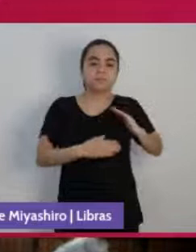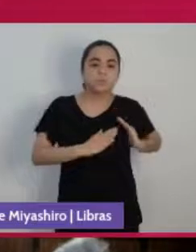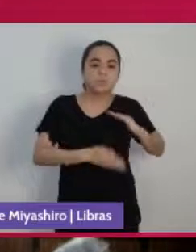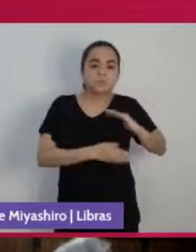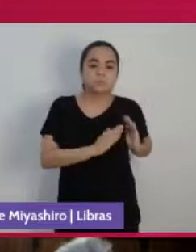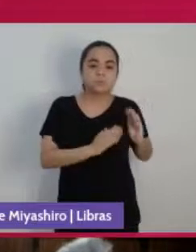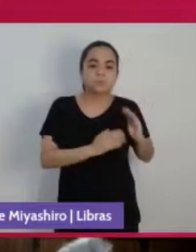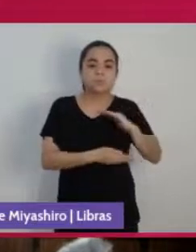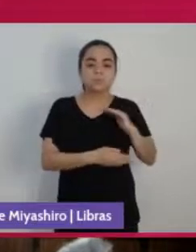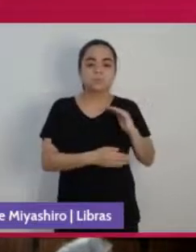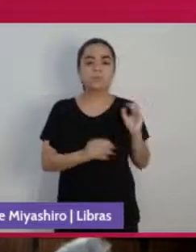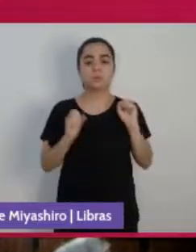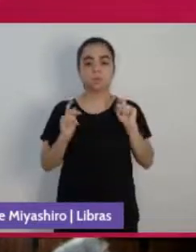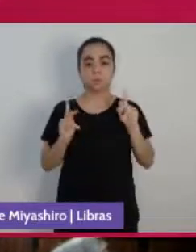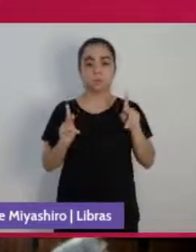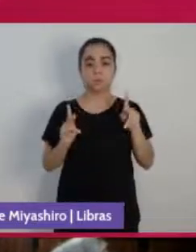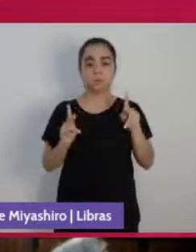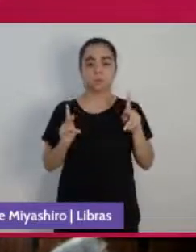ok?